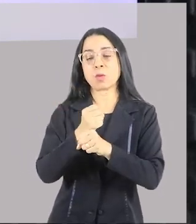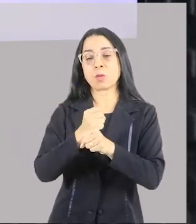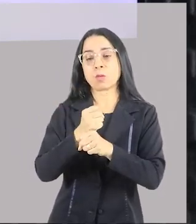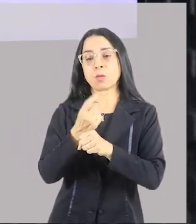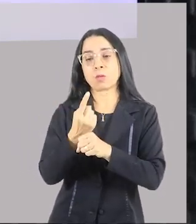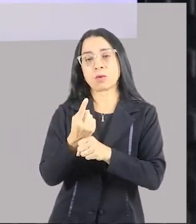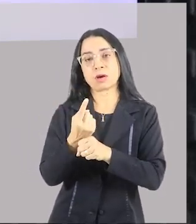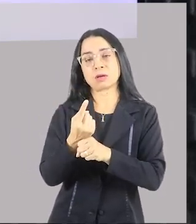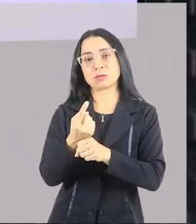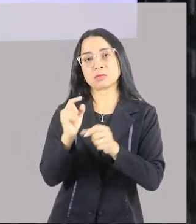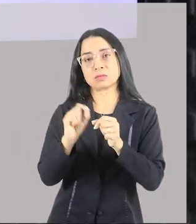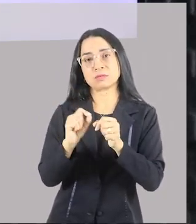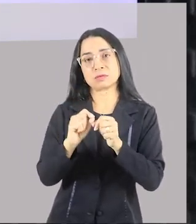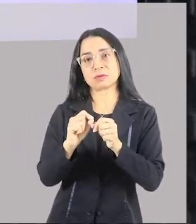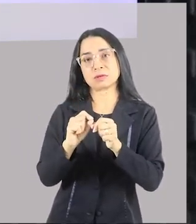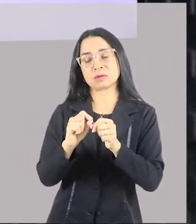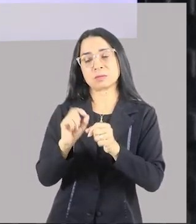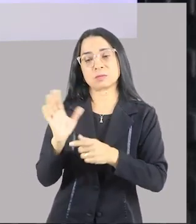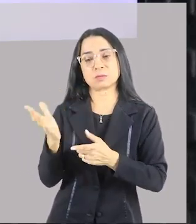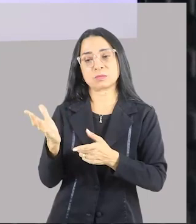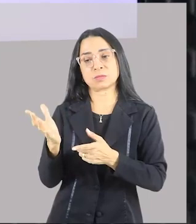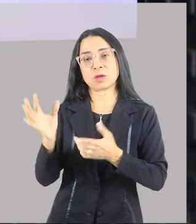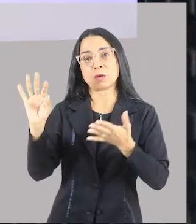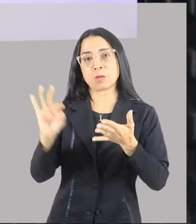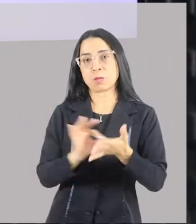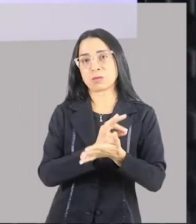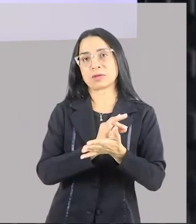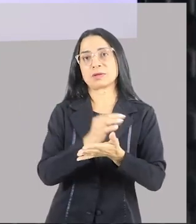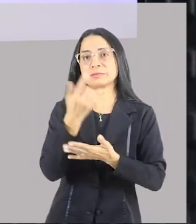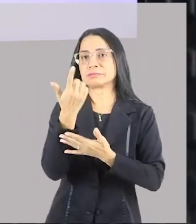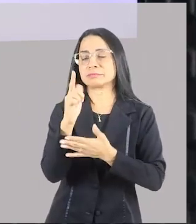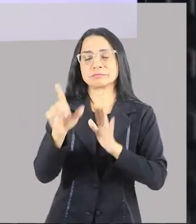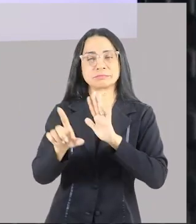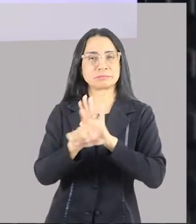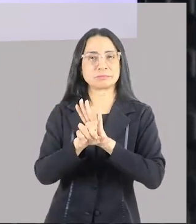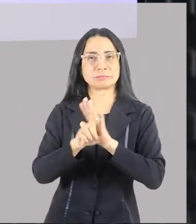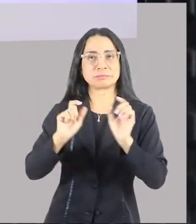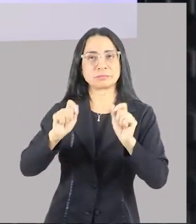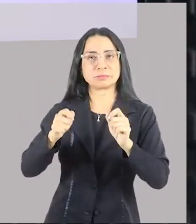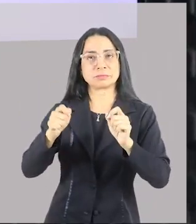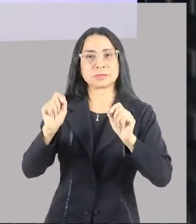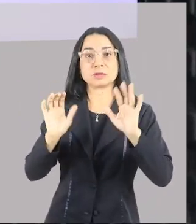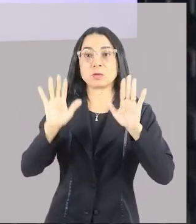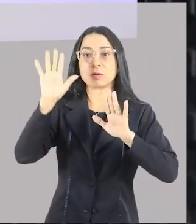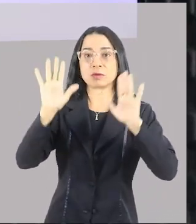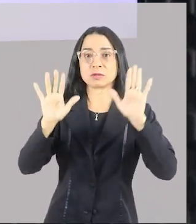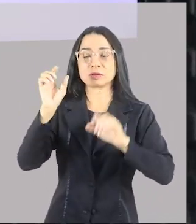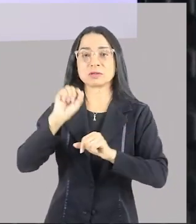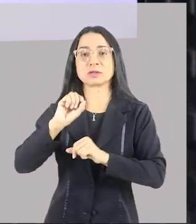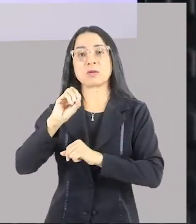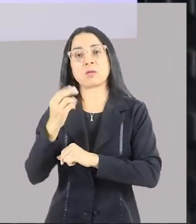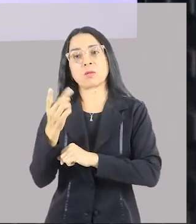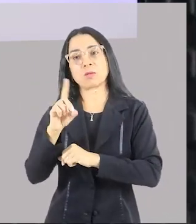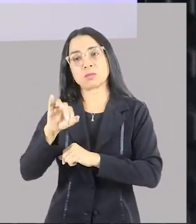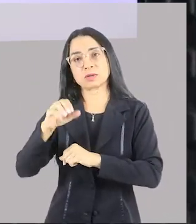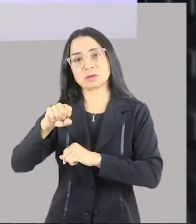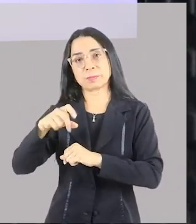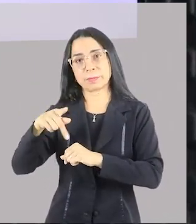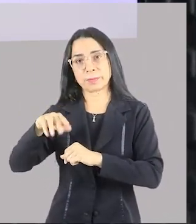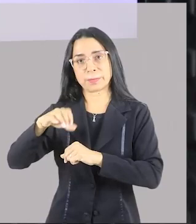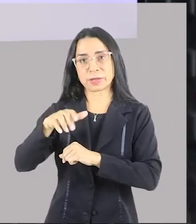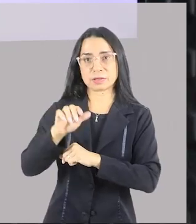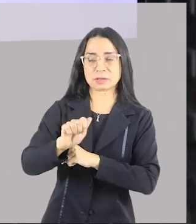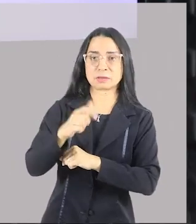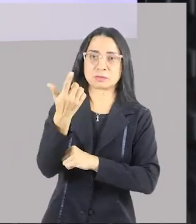execução. Ou seja, o contrato estava ilegal. Necessariamente precisava de uma licitação ou de uma dispensa, não ocorreu